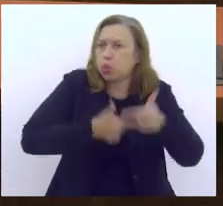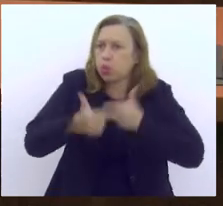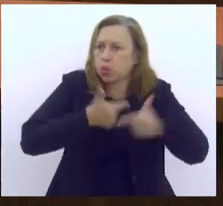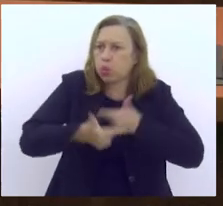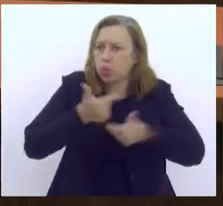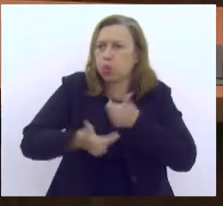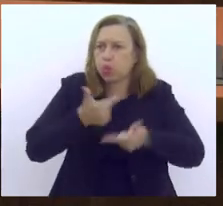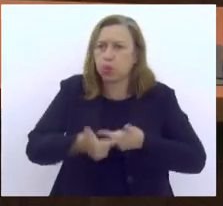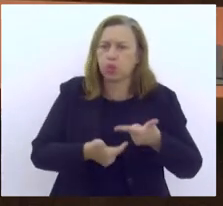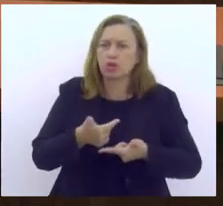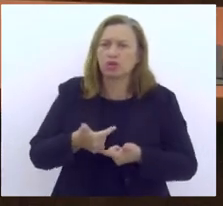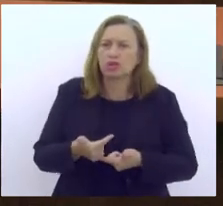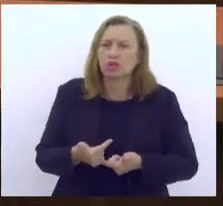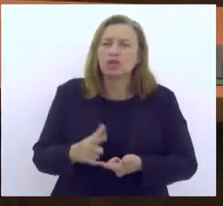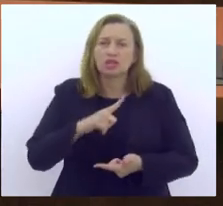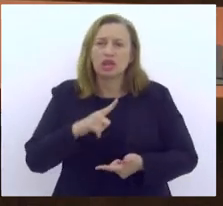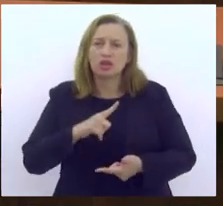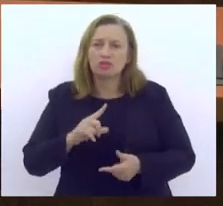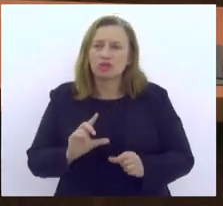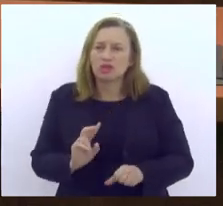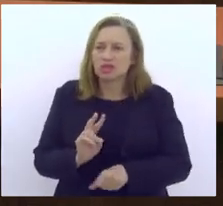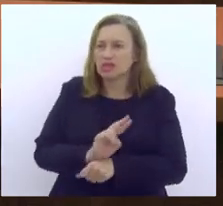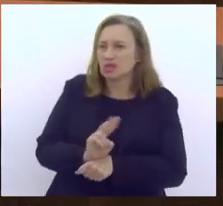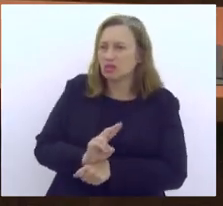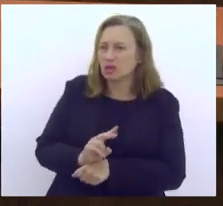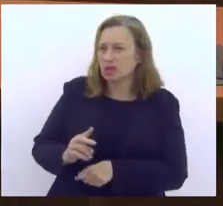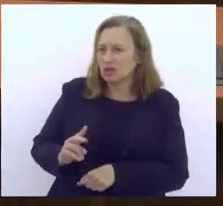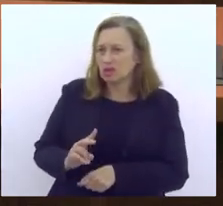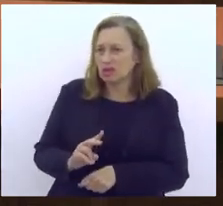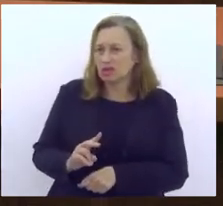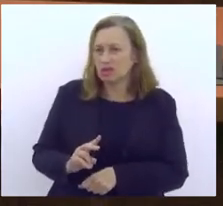não temos aí o segurança presente em várias regiões?